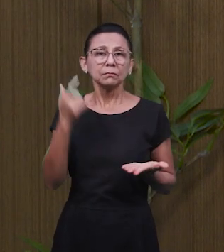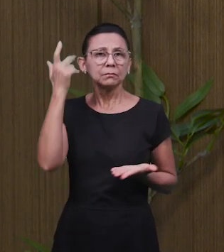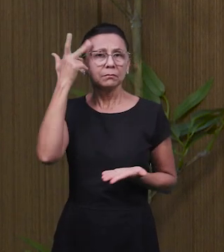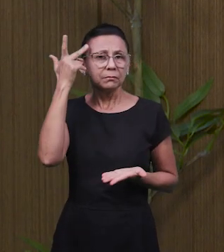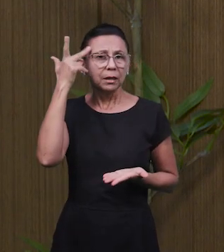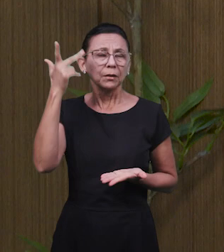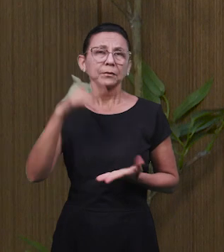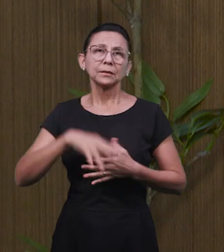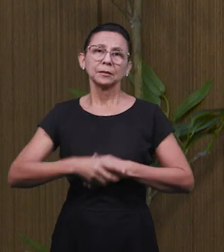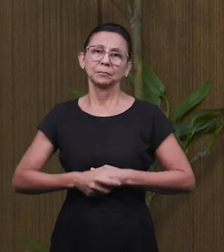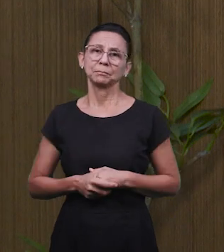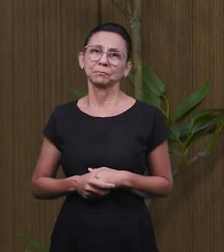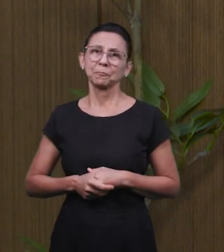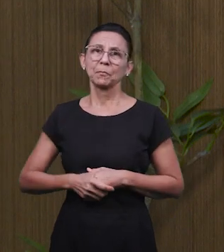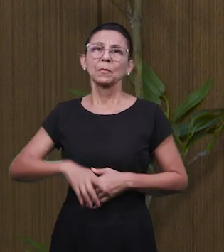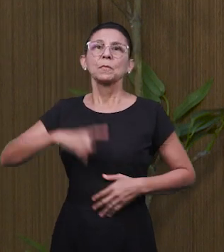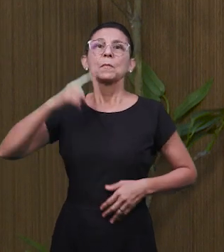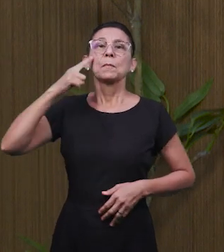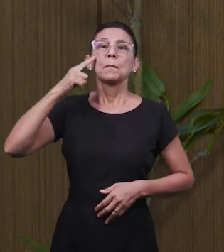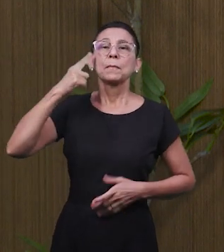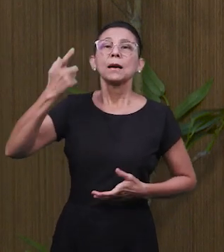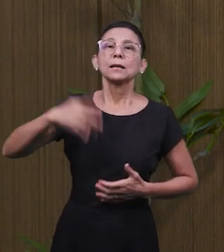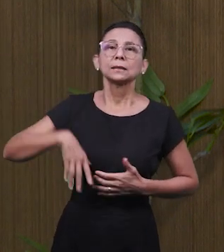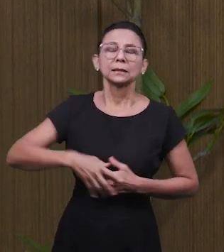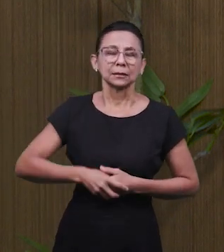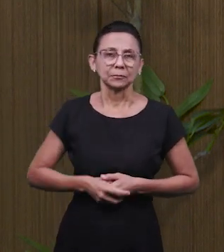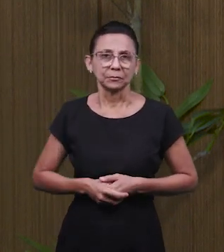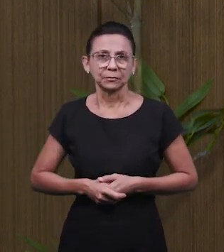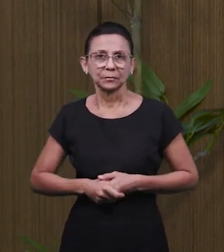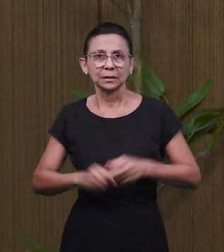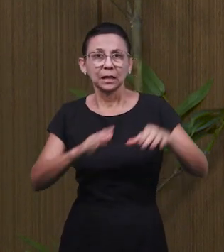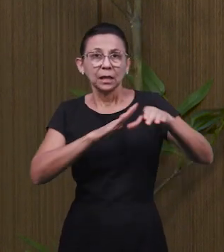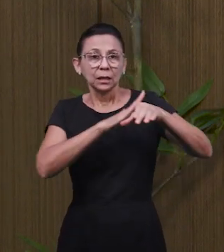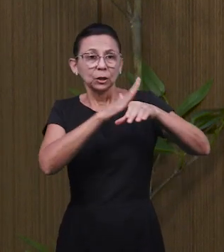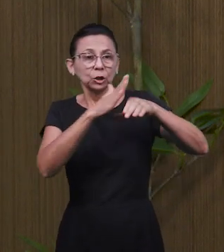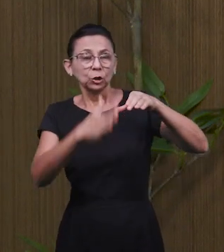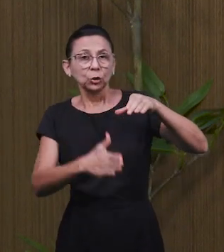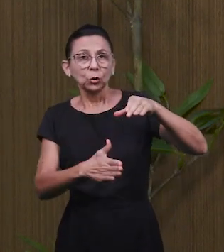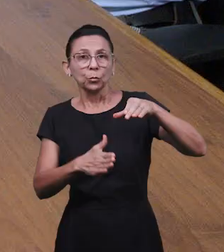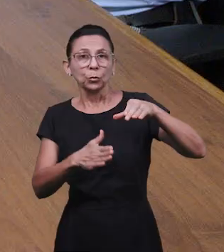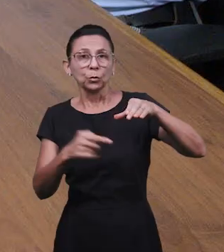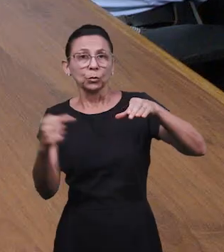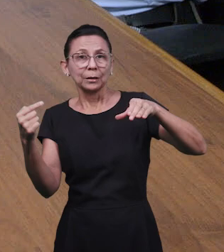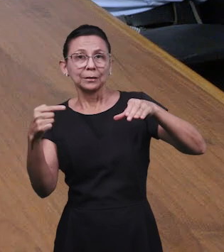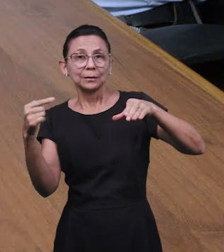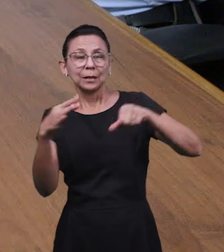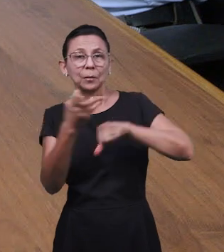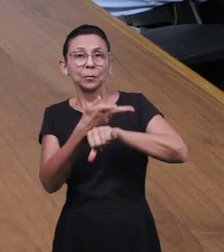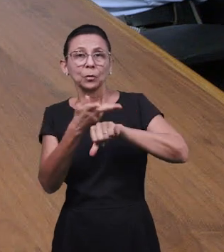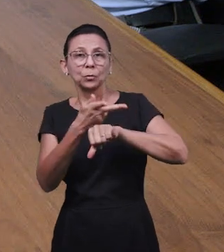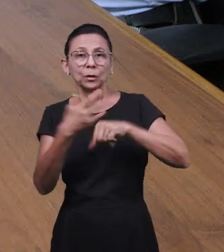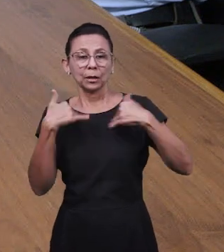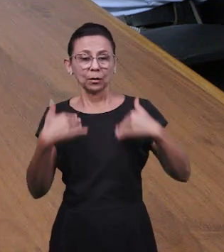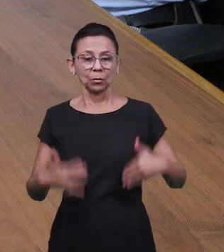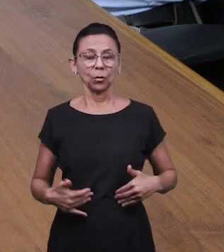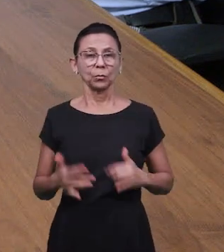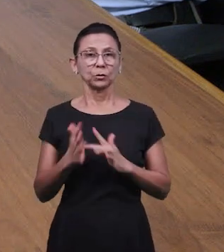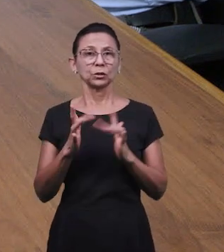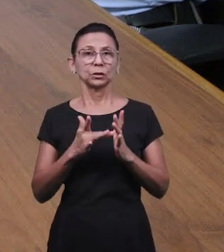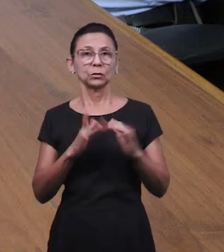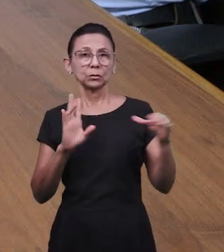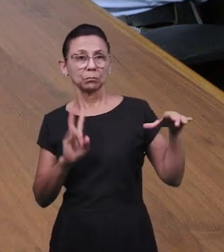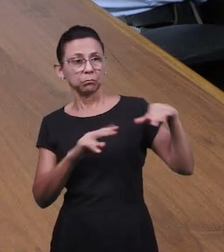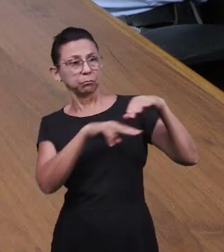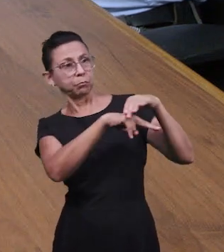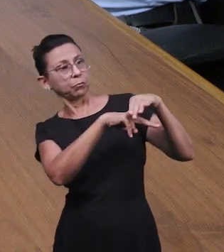voltaram. Maria, lá no túmulo, Rabone, mestre, ela sentiu a necessidade de sair correndo.